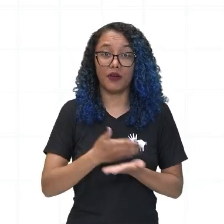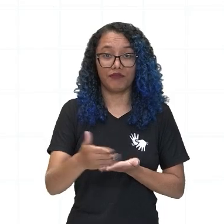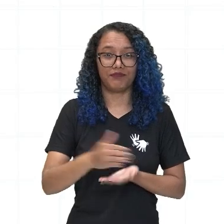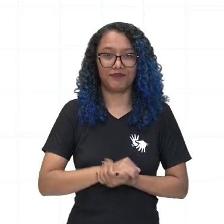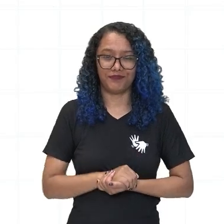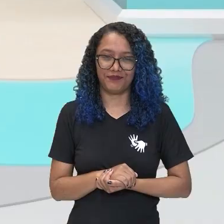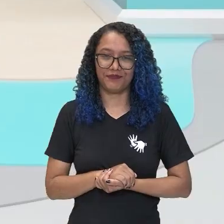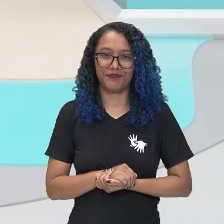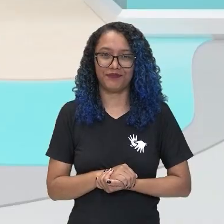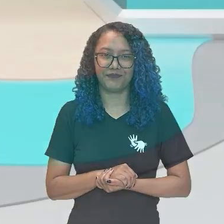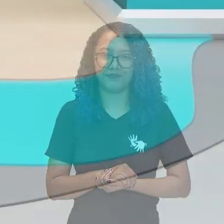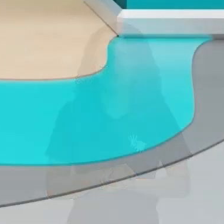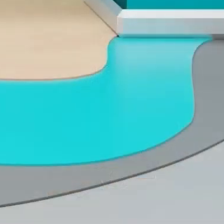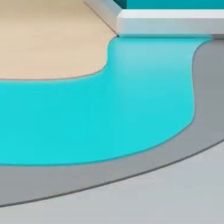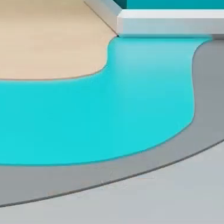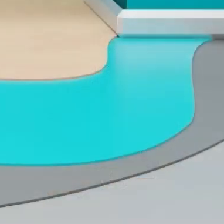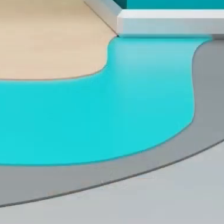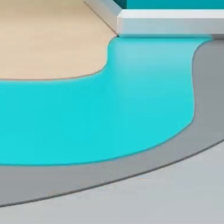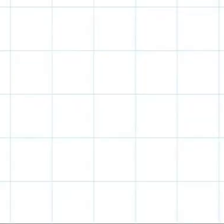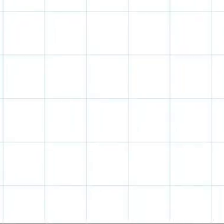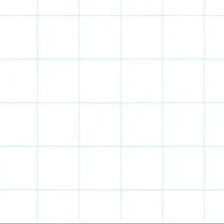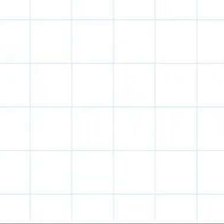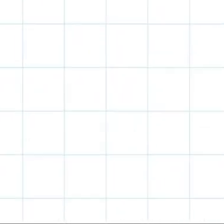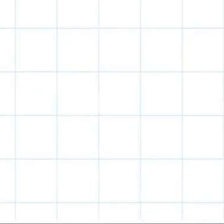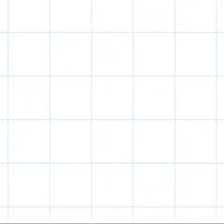aula? Vamos lá.